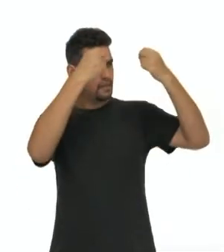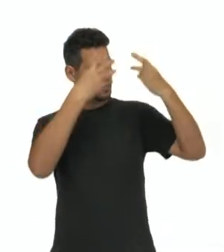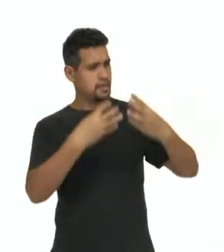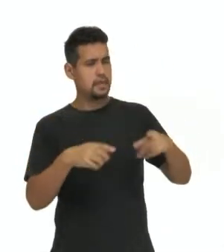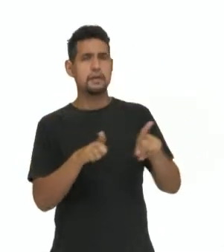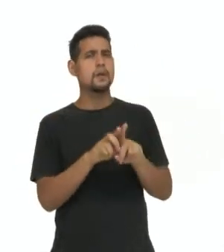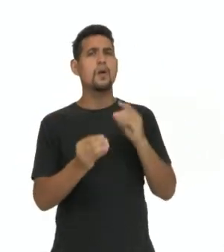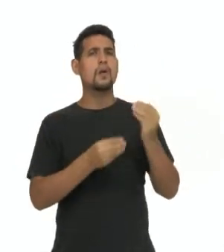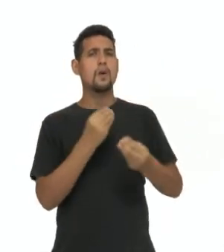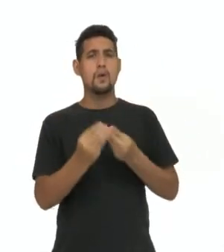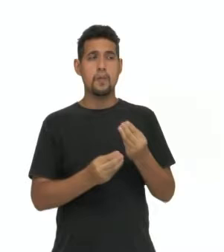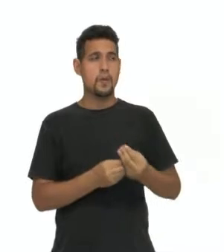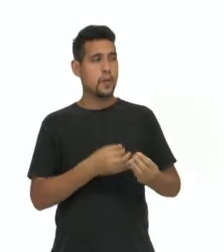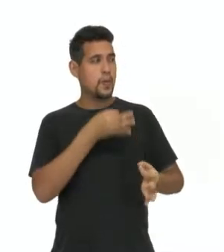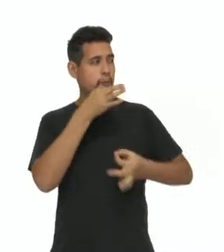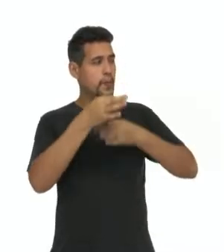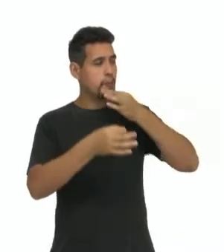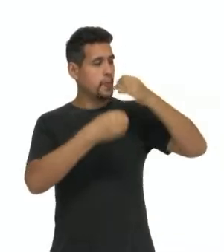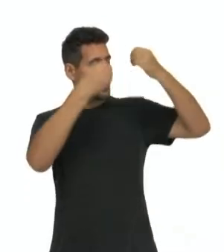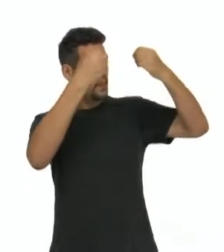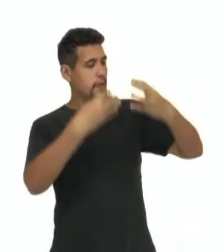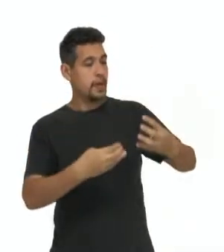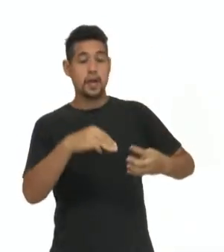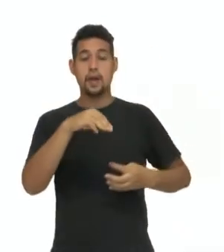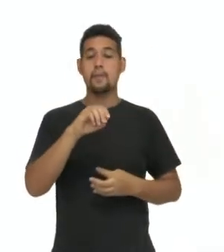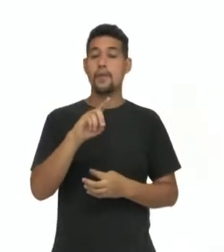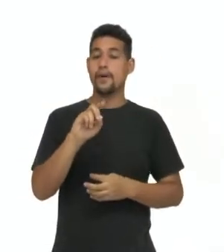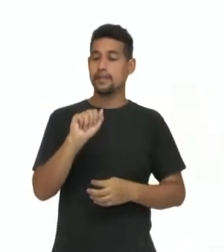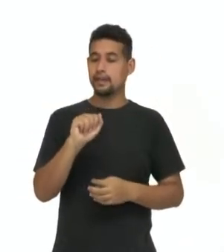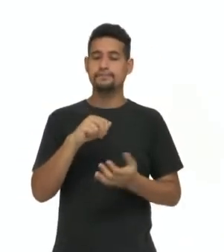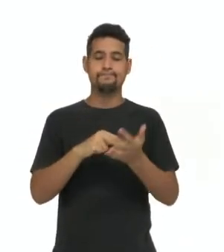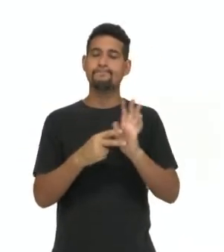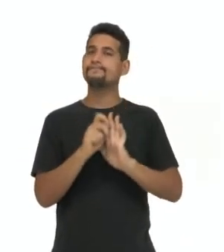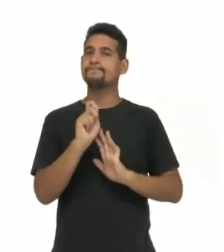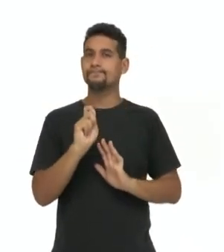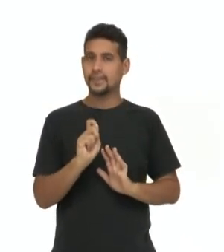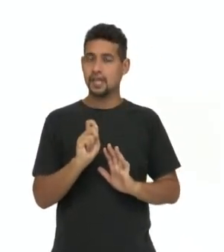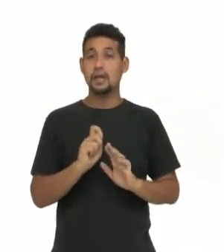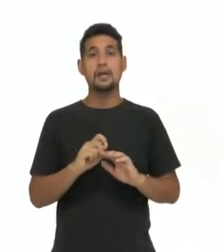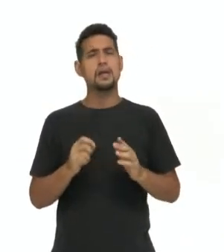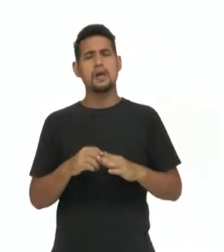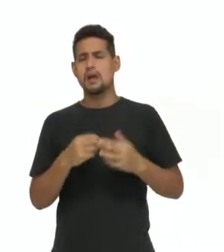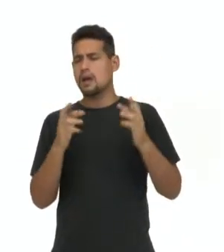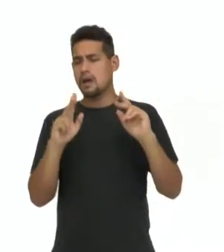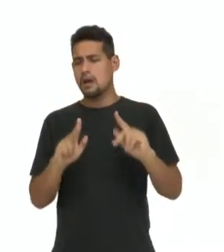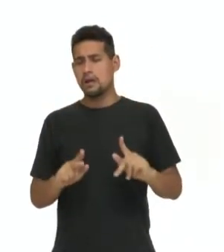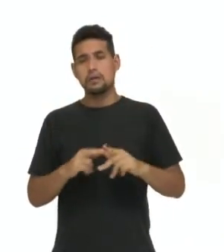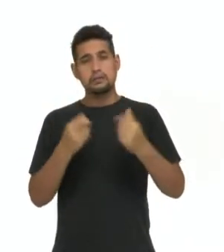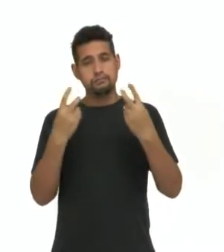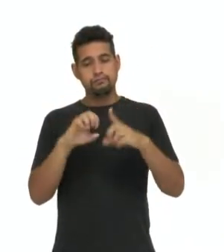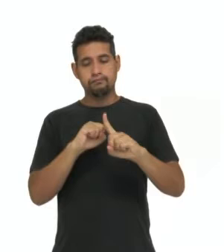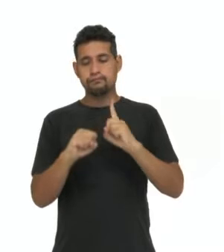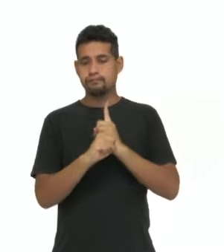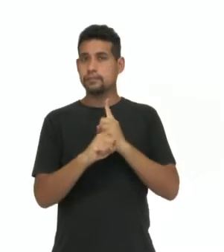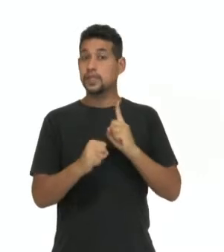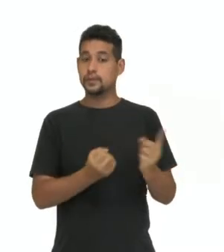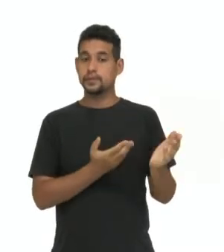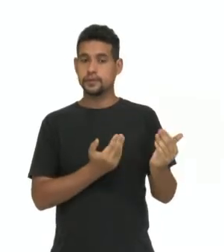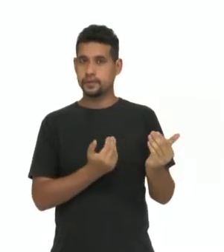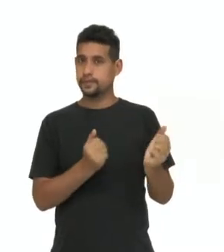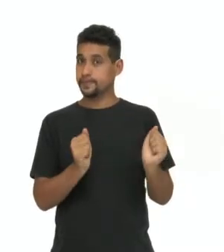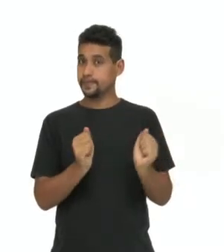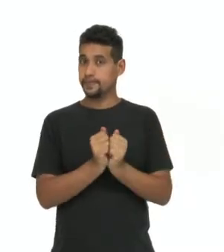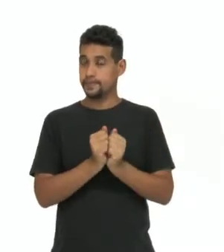com base no seguinte argumento: a moda é um meio de expressão e afirmação social entre os